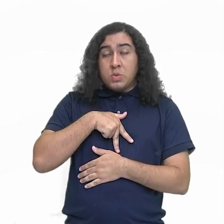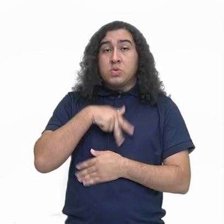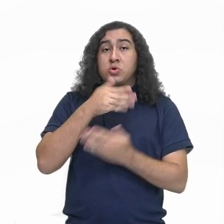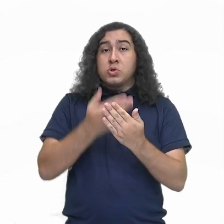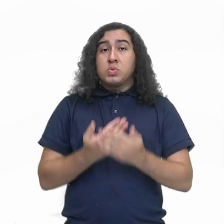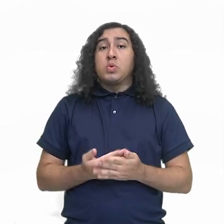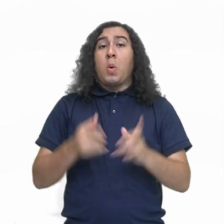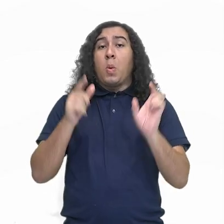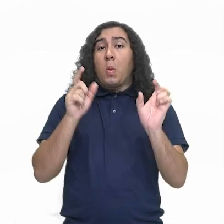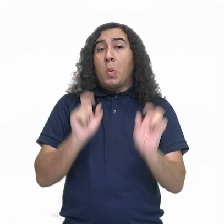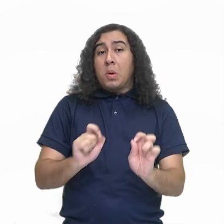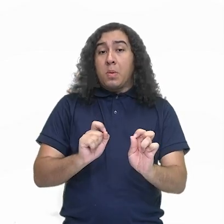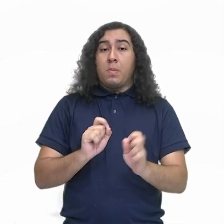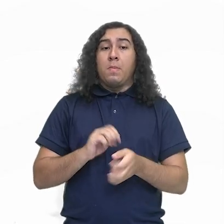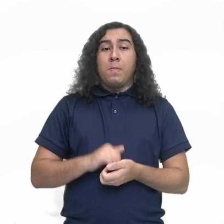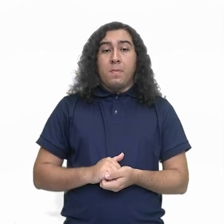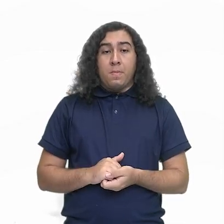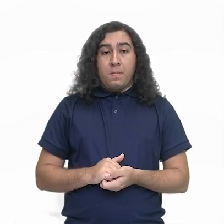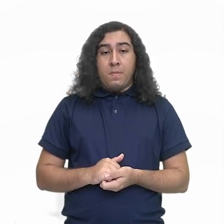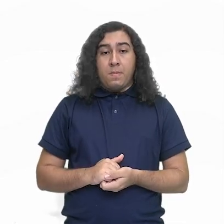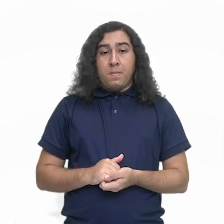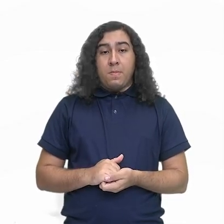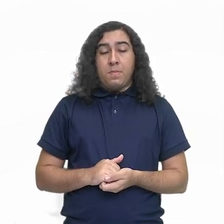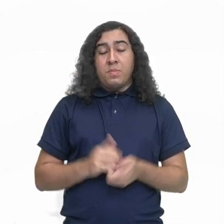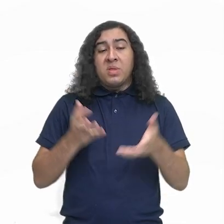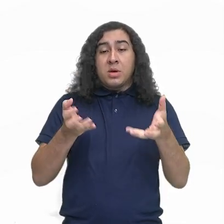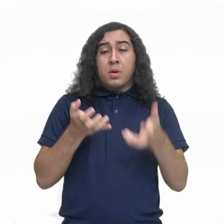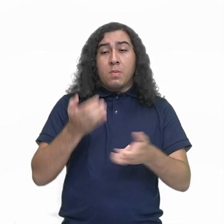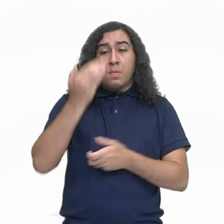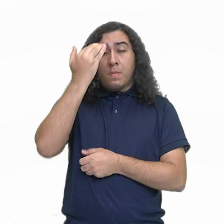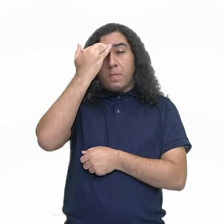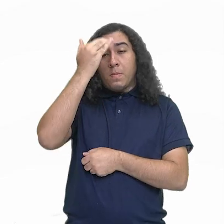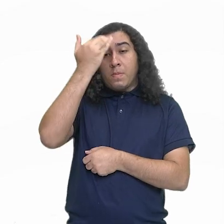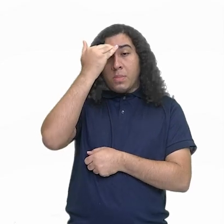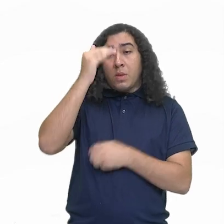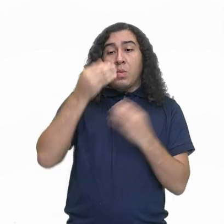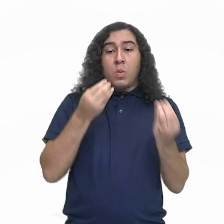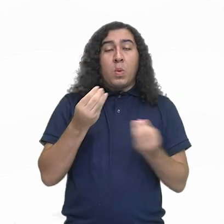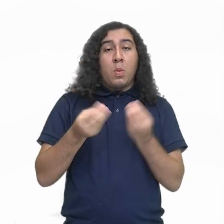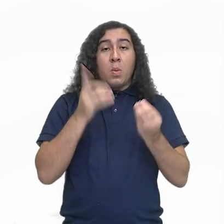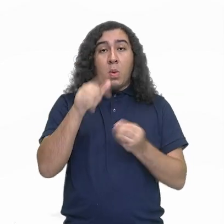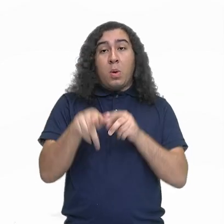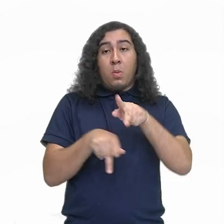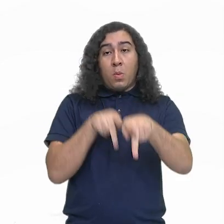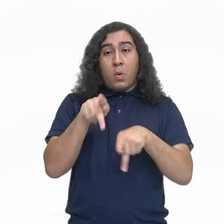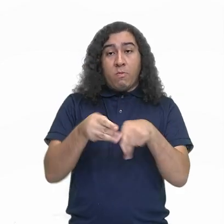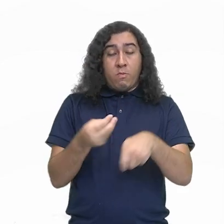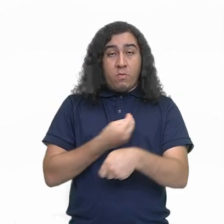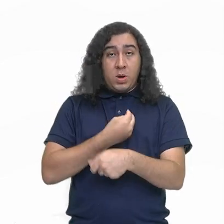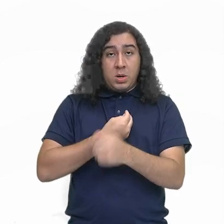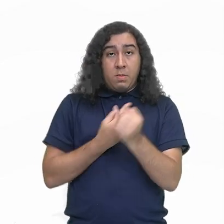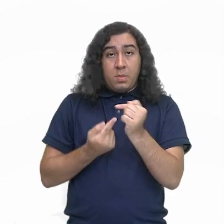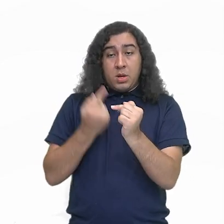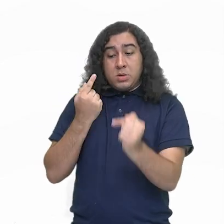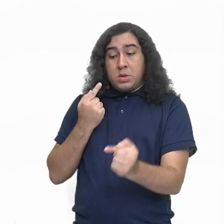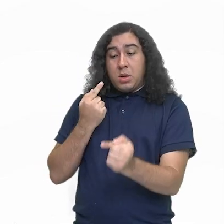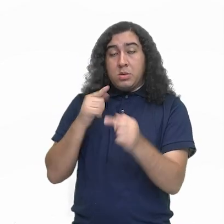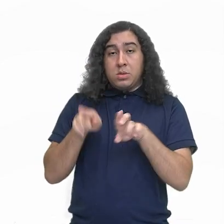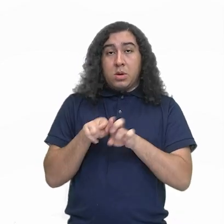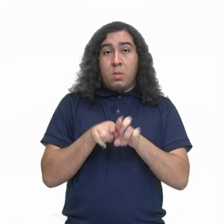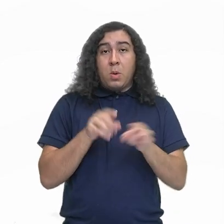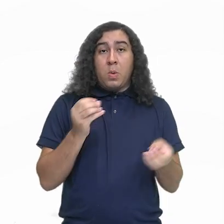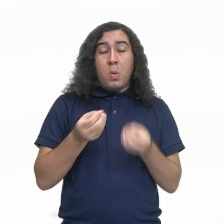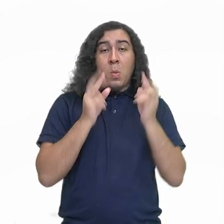o que exatamente? Eles buscam compreender como os povos viveram e como os